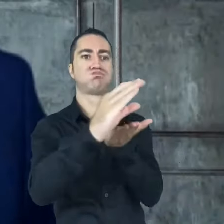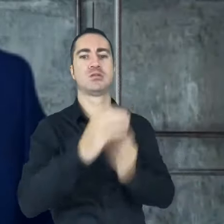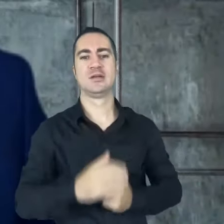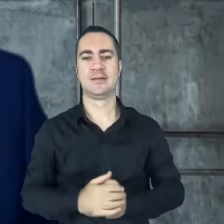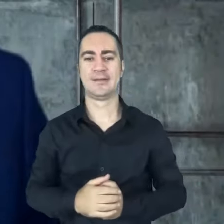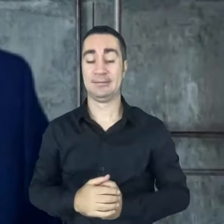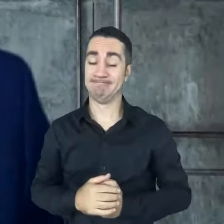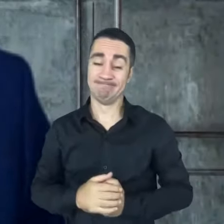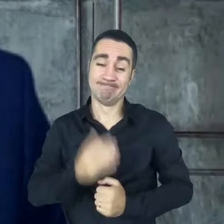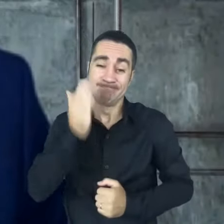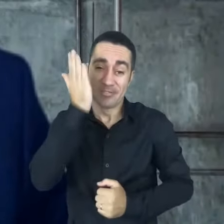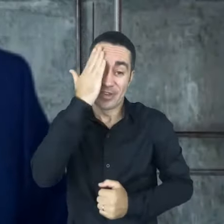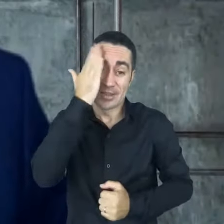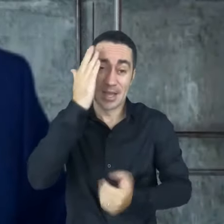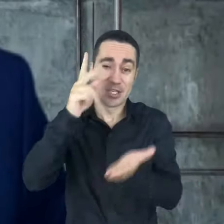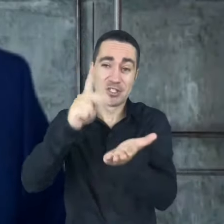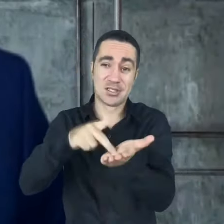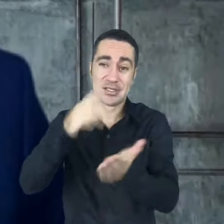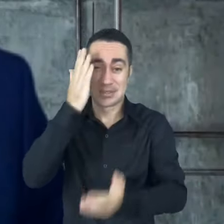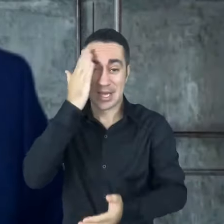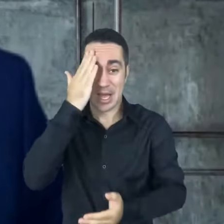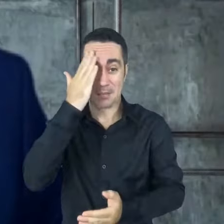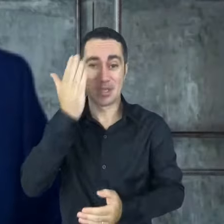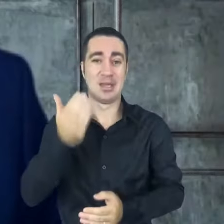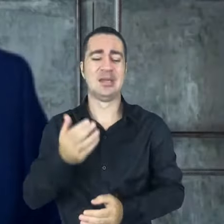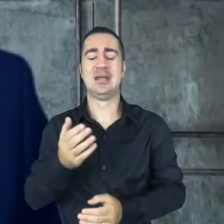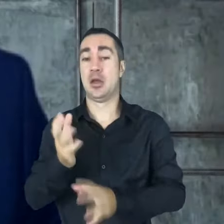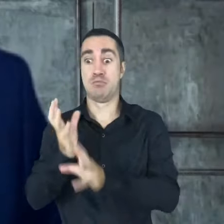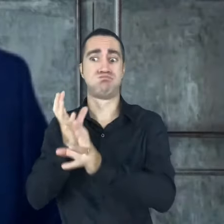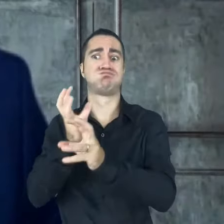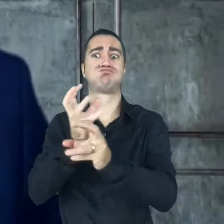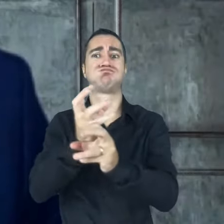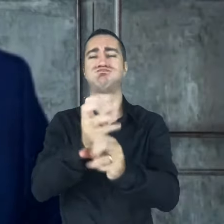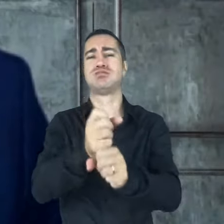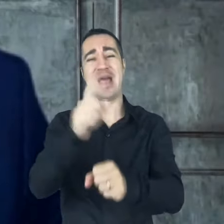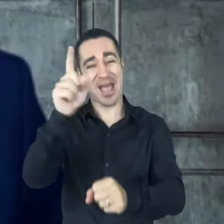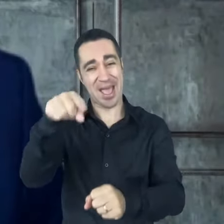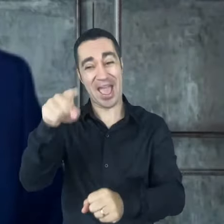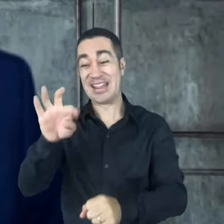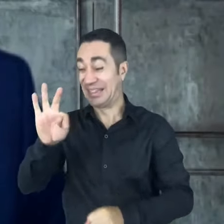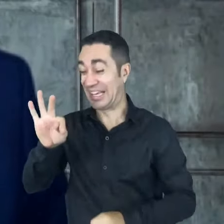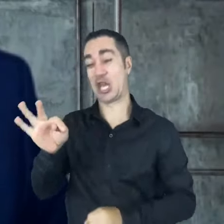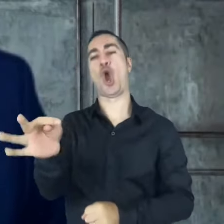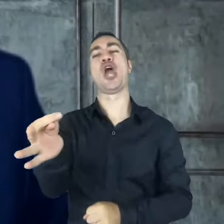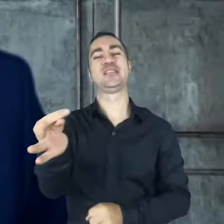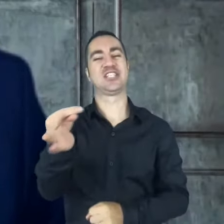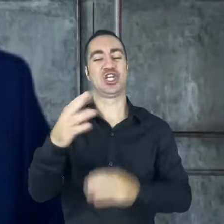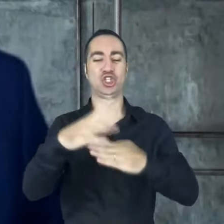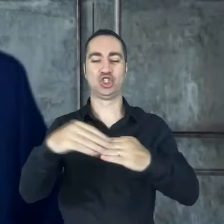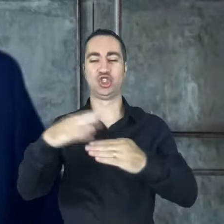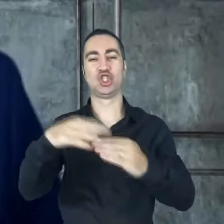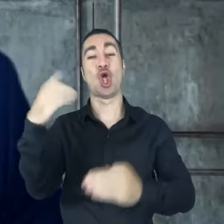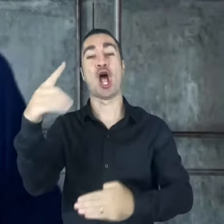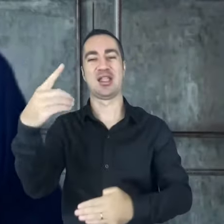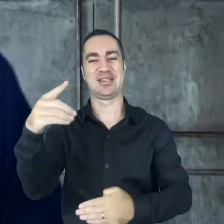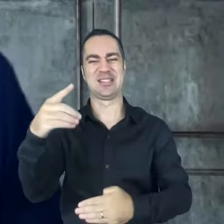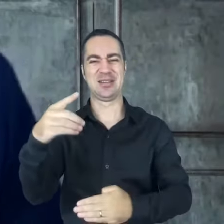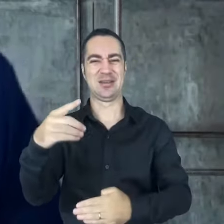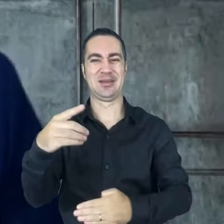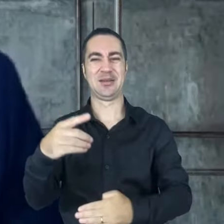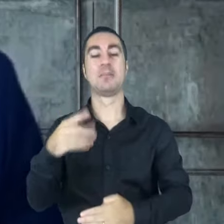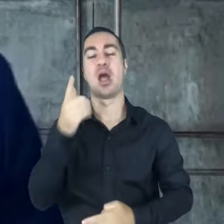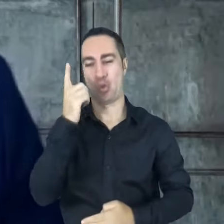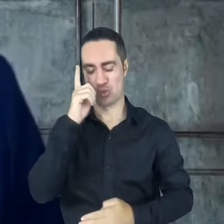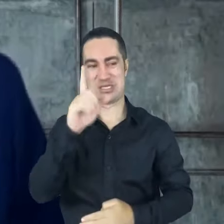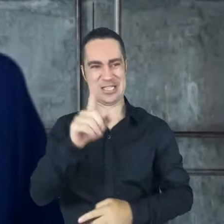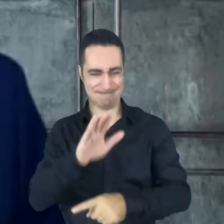falando em centenas de bilhões, a gente deveria estar falando em trilhões de dólares para que a gente consiga vencer isso, tá? Então, isso